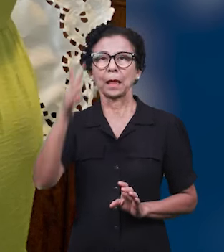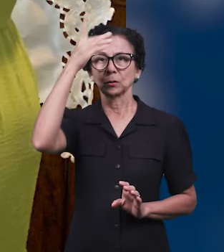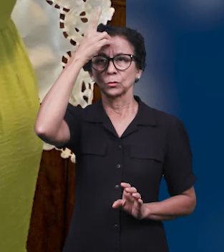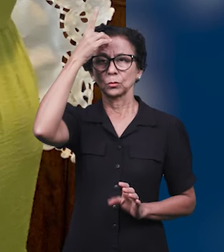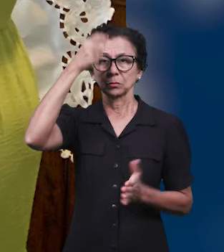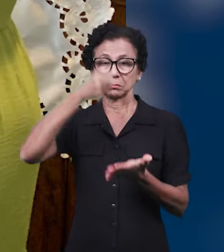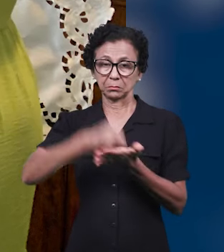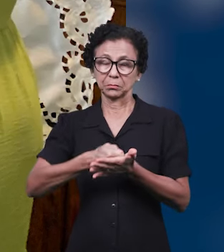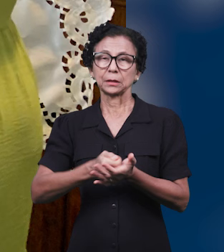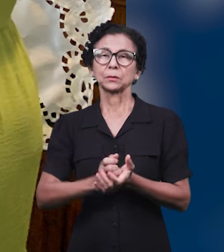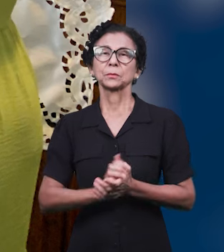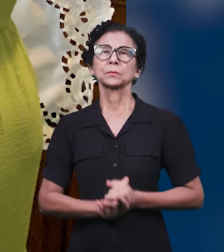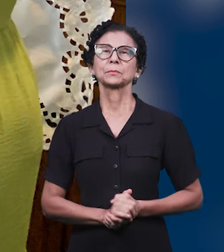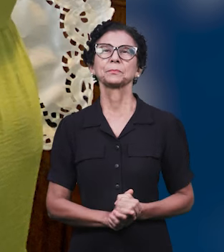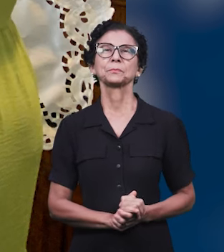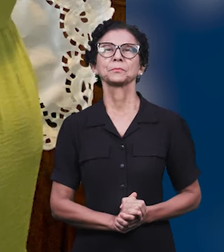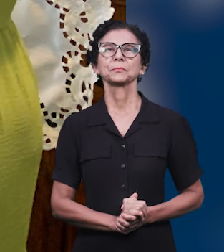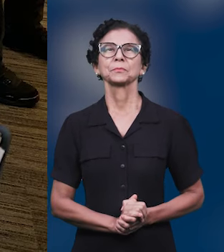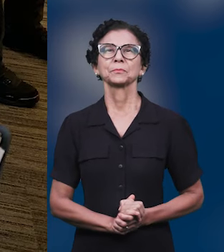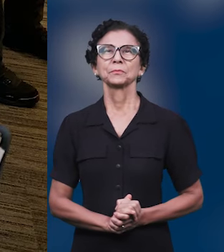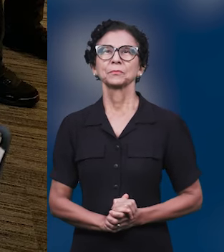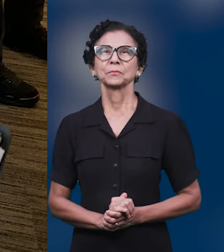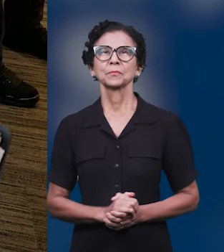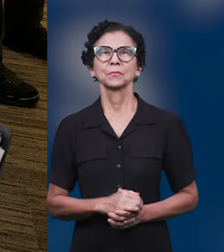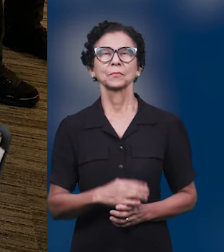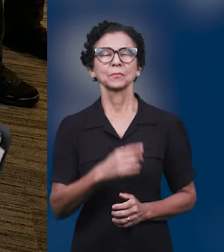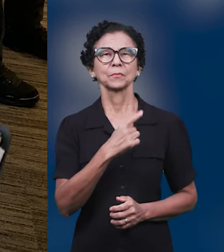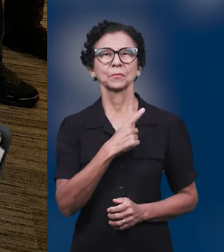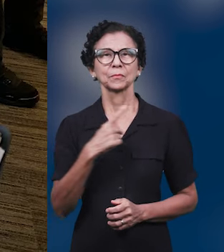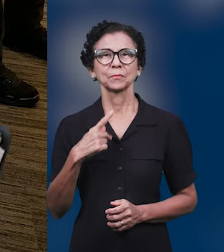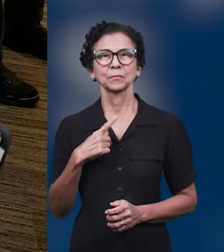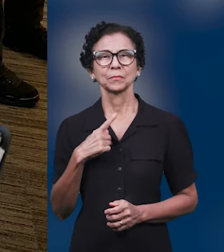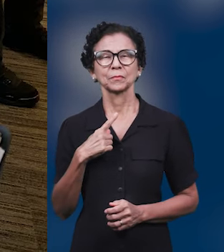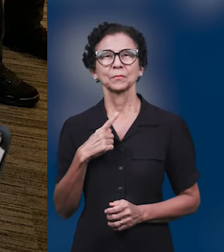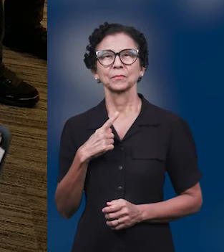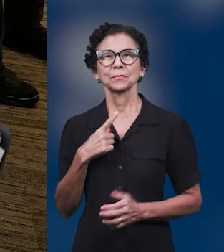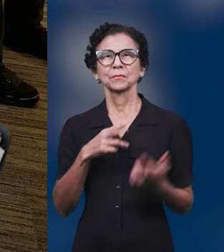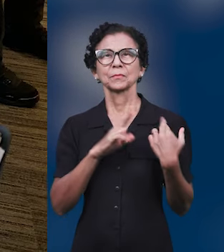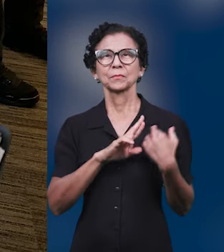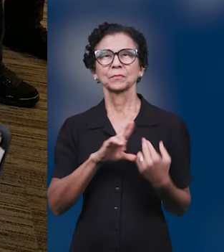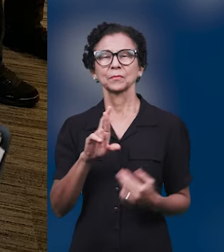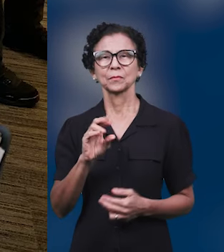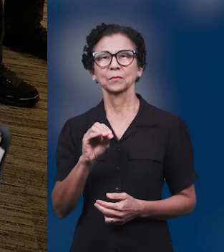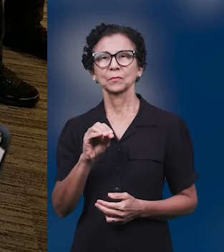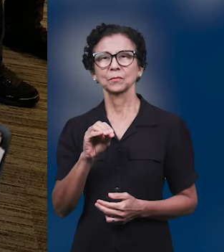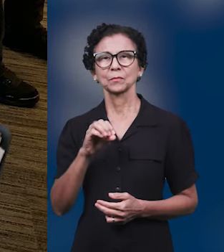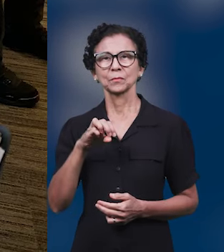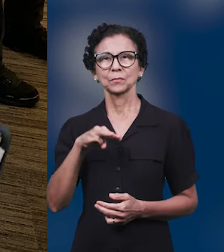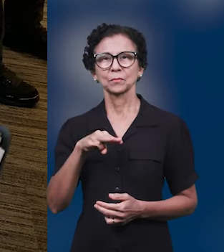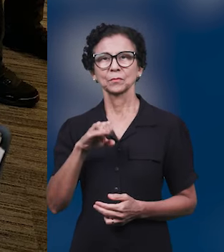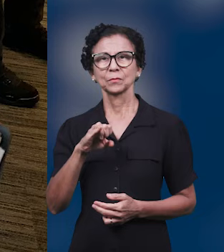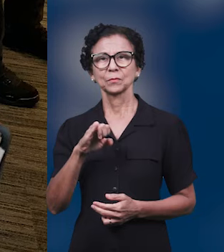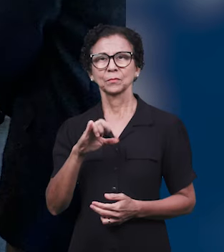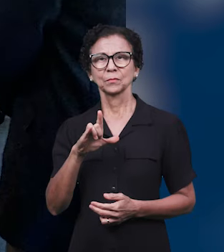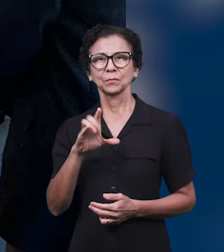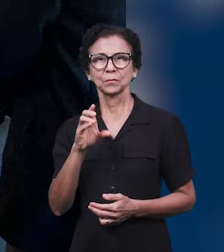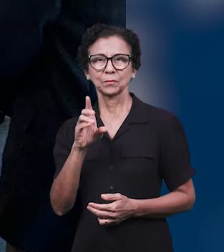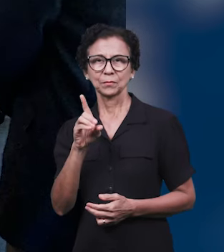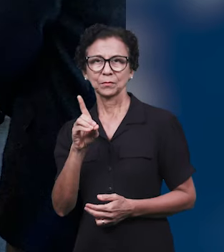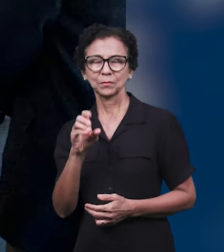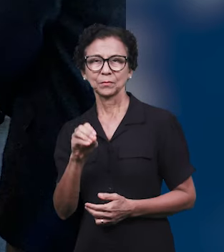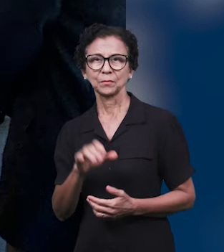Chino Hills, na Califórnia, e testemunhou a dedicação e alegria das famílias em levar seus filhos para